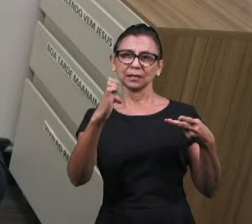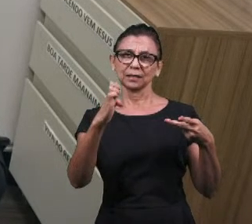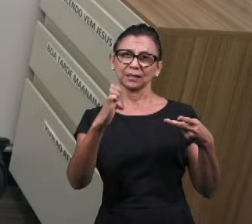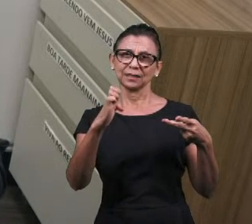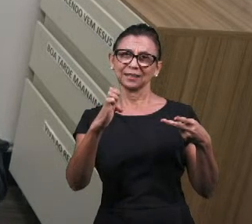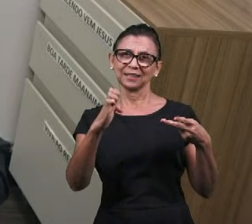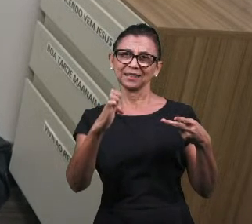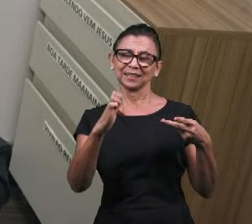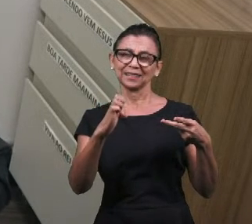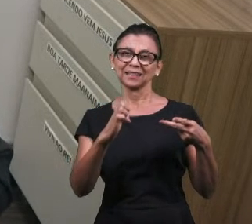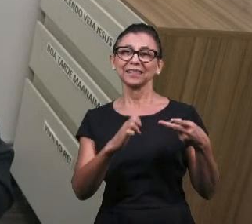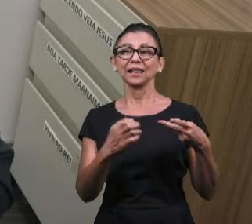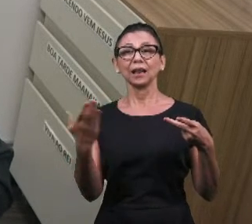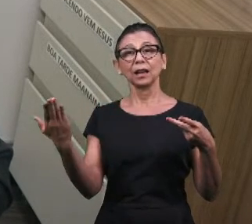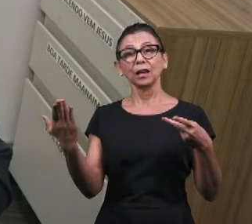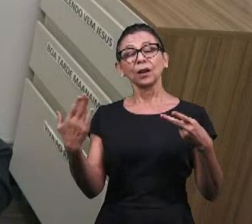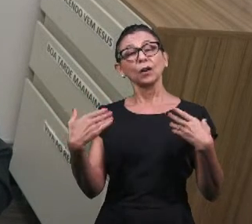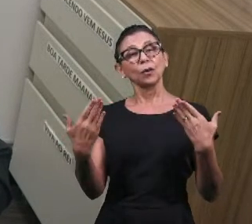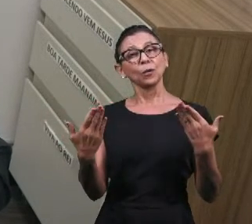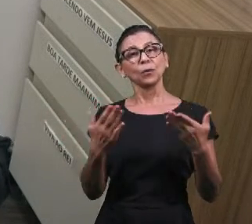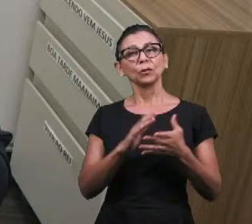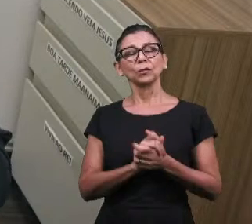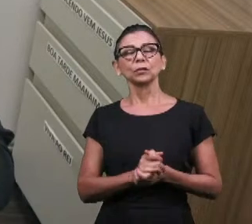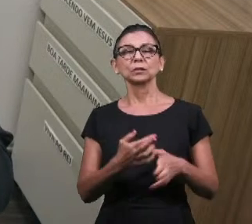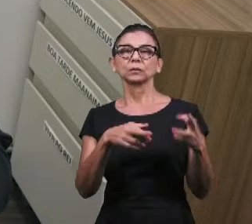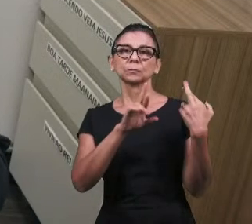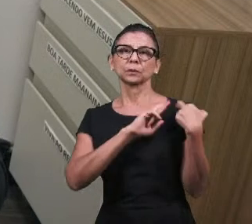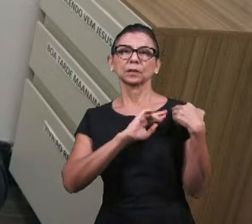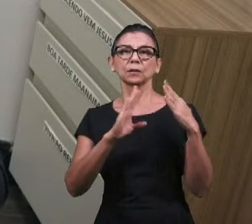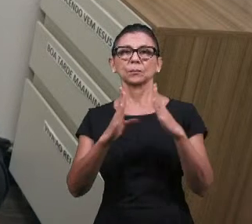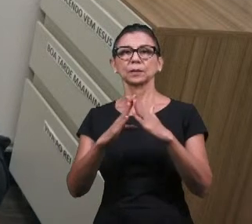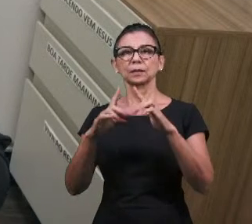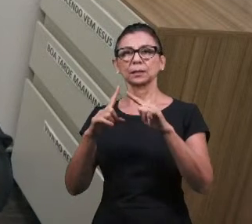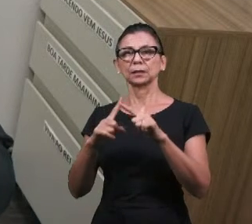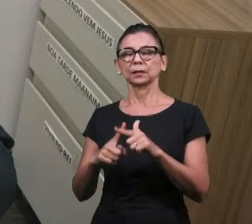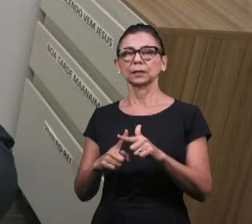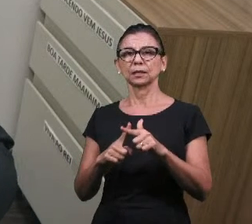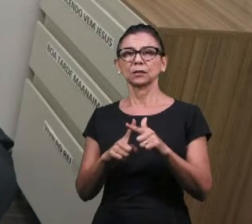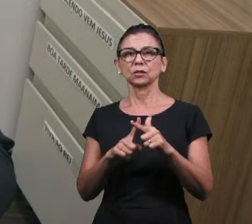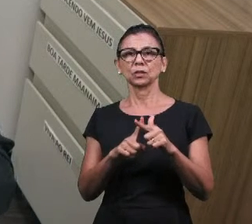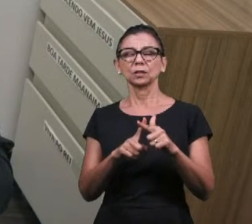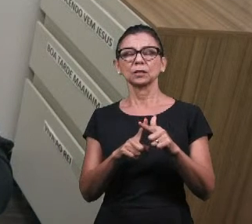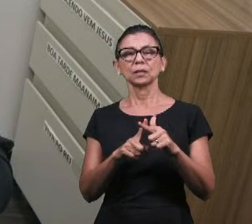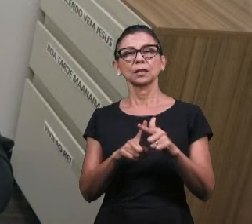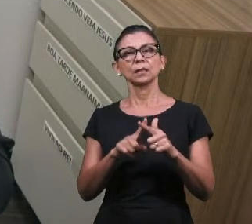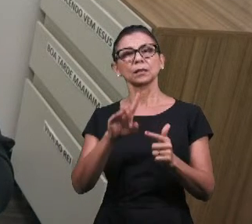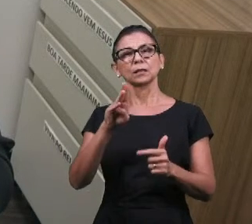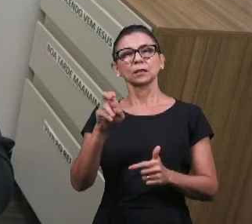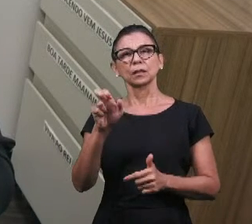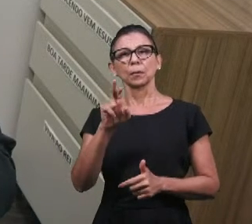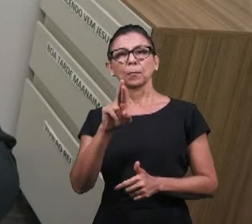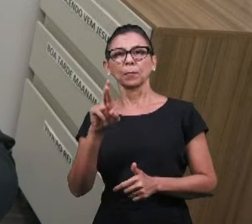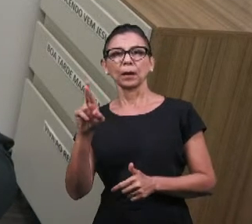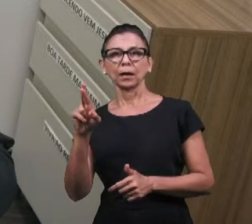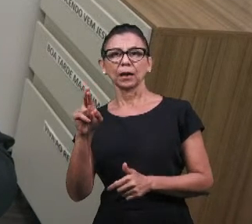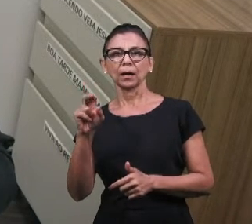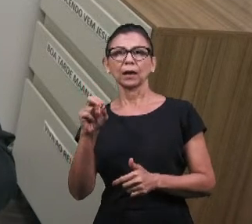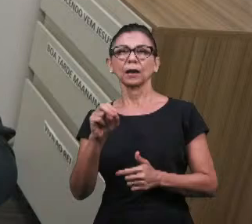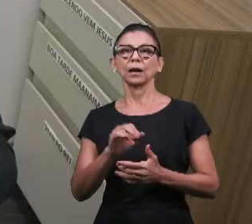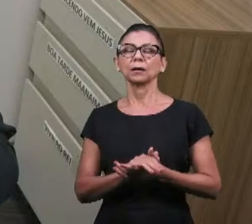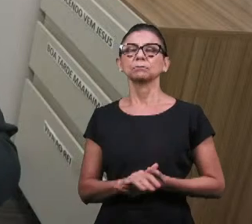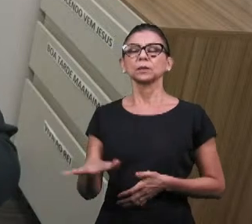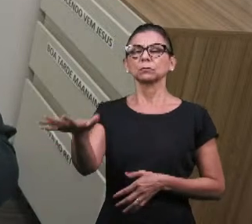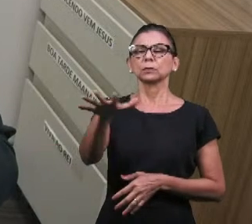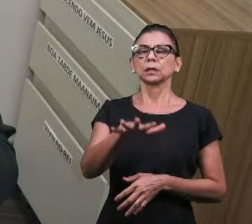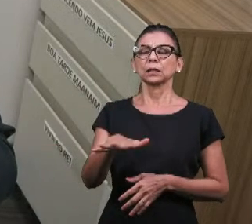ele está à frente da Igreja Maranata de Riviera da Barra 5 e coordenando ali a região de Terra Vermelha,